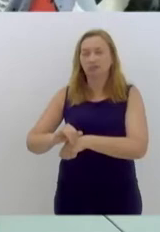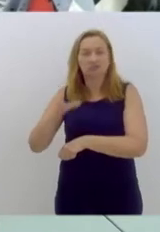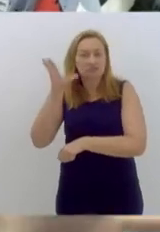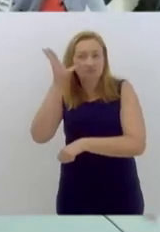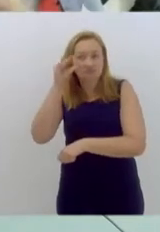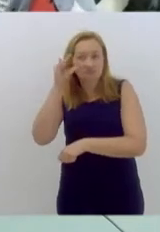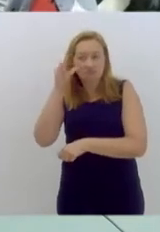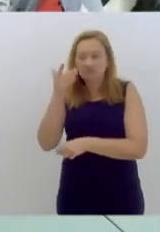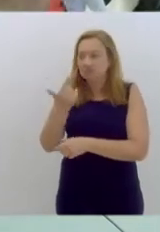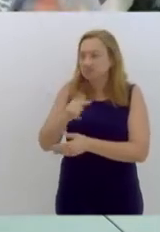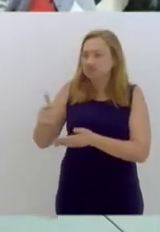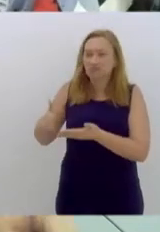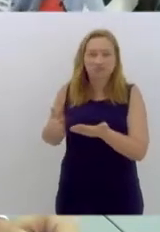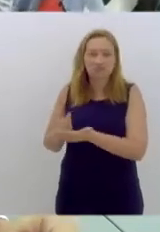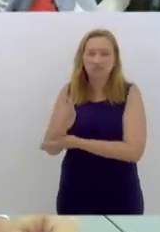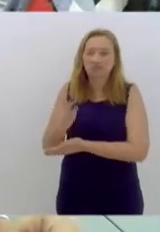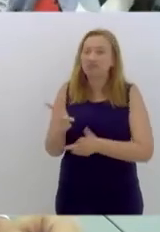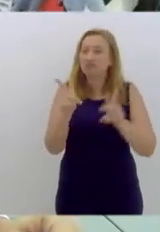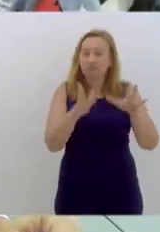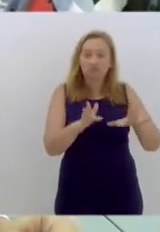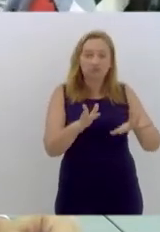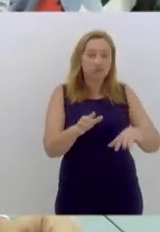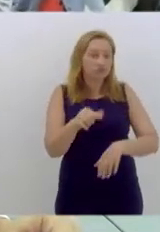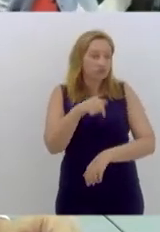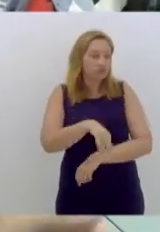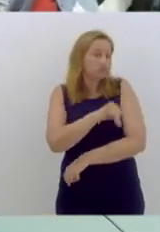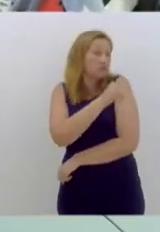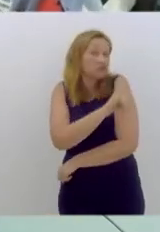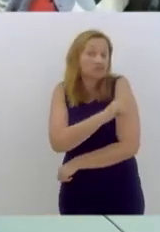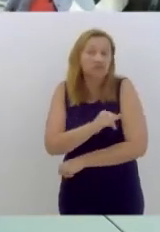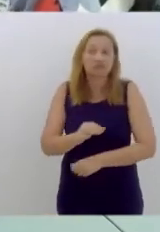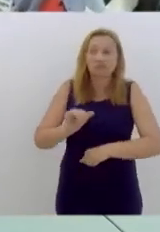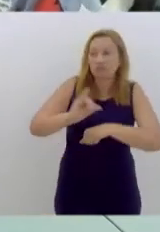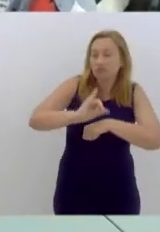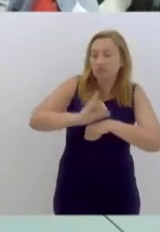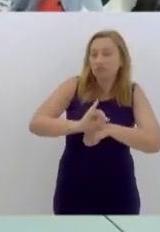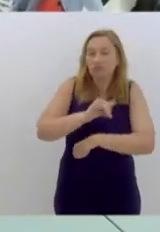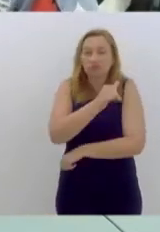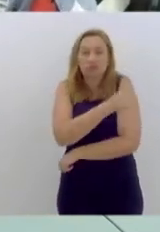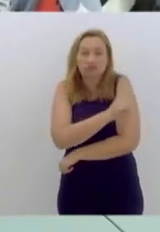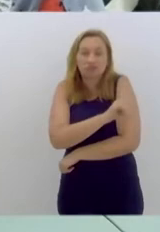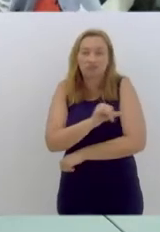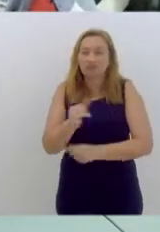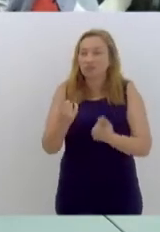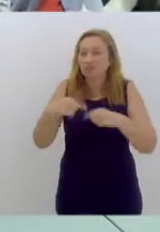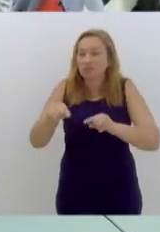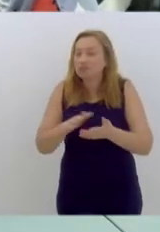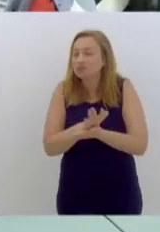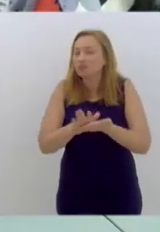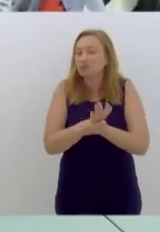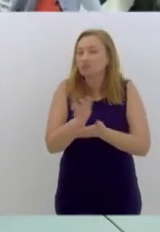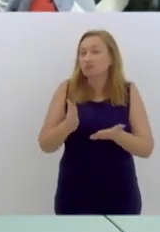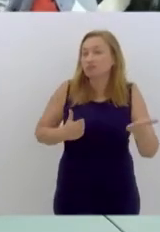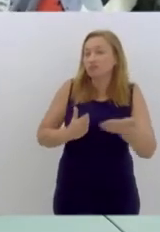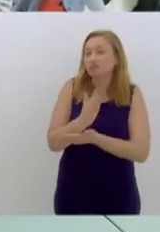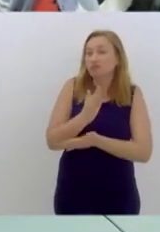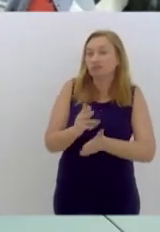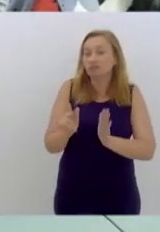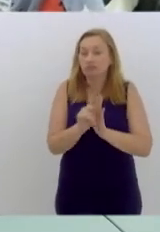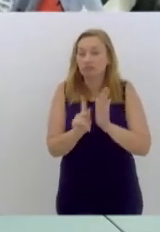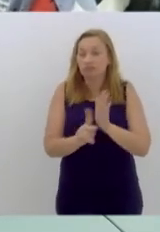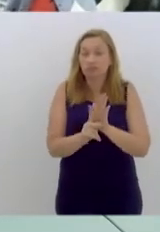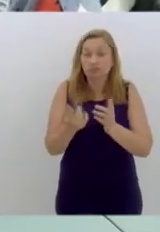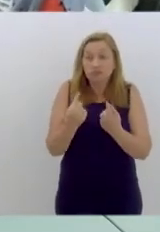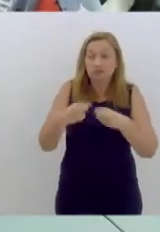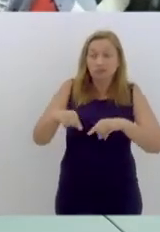aprovação. O que é completamente diferente do caso do Rio. A capital do Rio de Janeiro não se opõe de forma alguma na aprovação desse projeto. Pelo